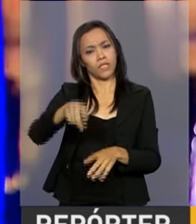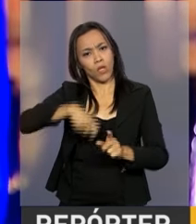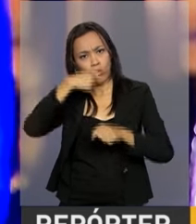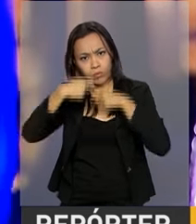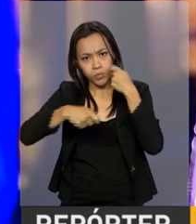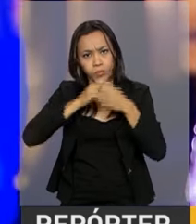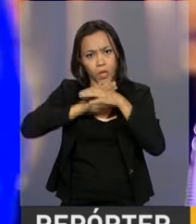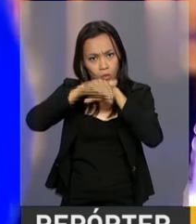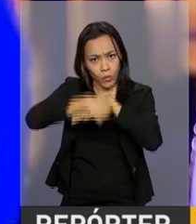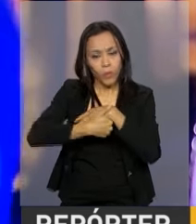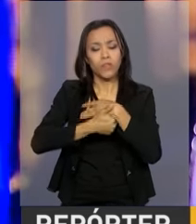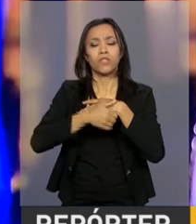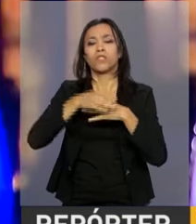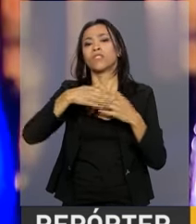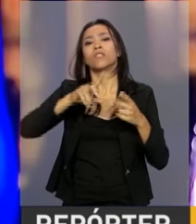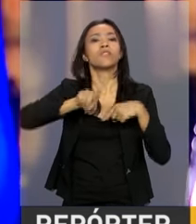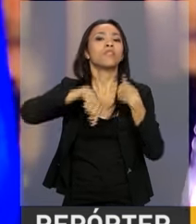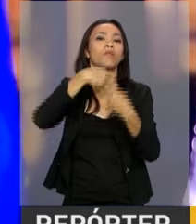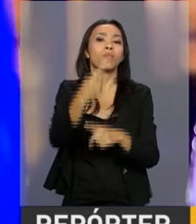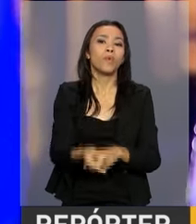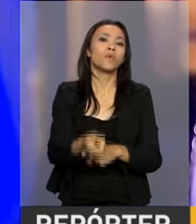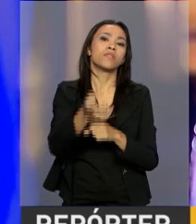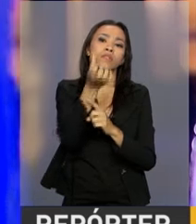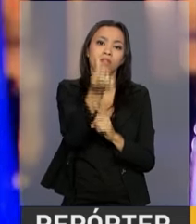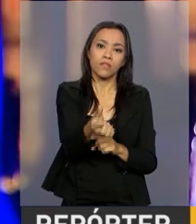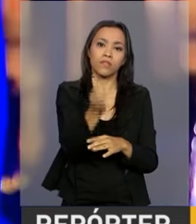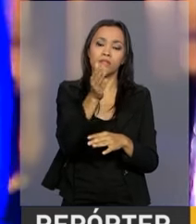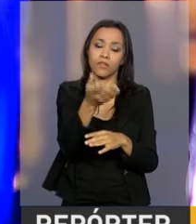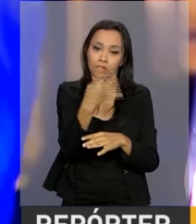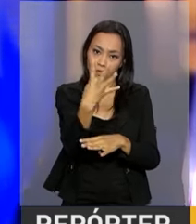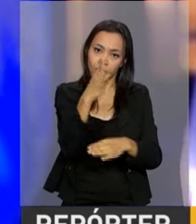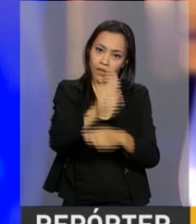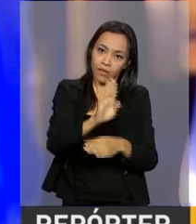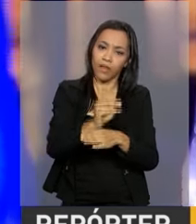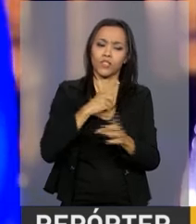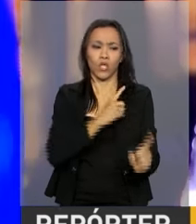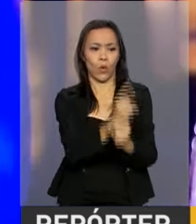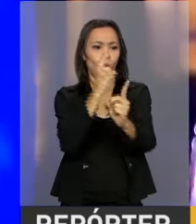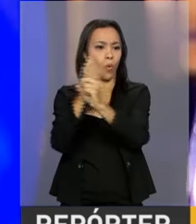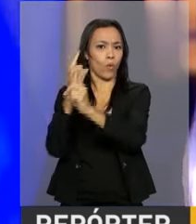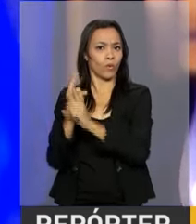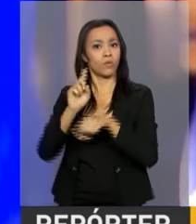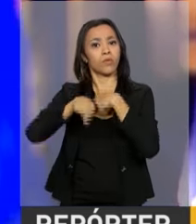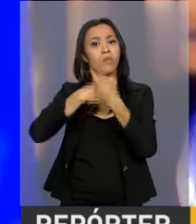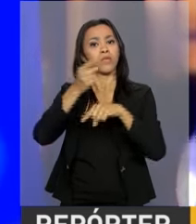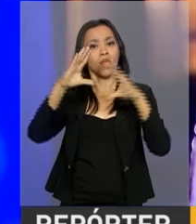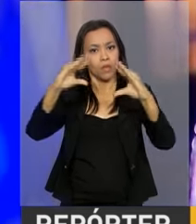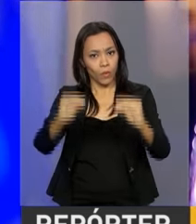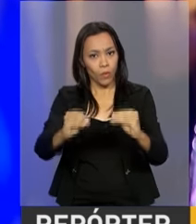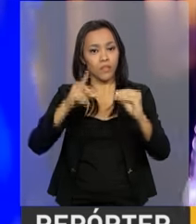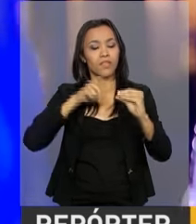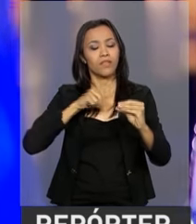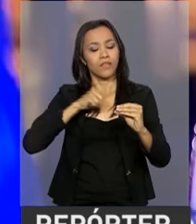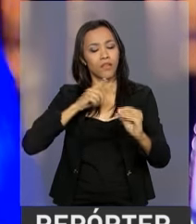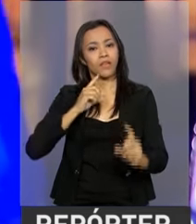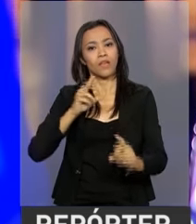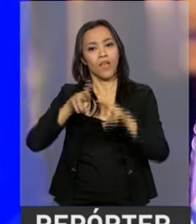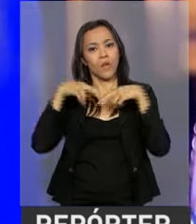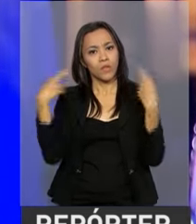com líderes. Ao longo do dia 16, também participa aí de vários encontros do BRICS. À noite, ele se reúne com líderes do